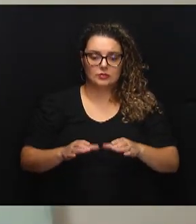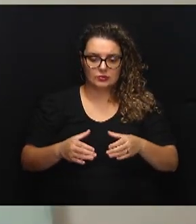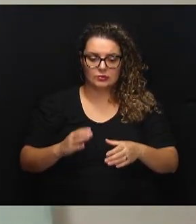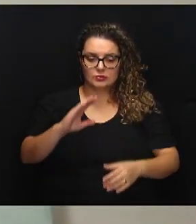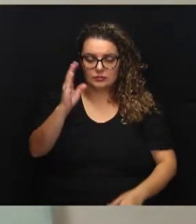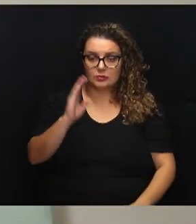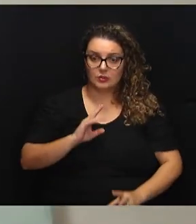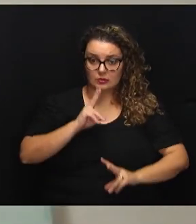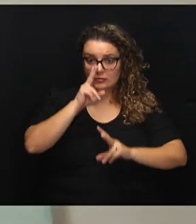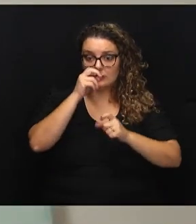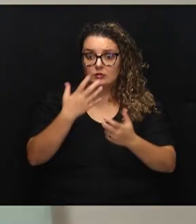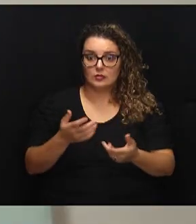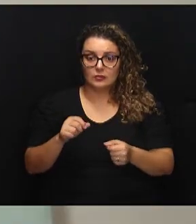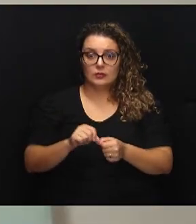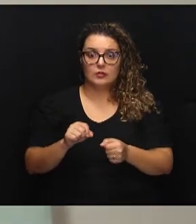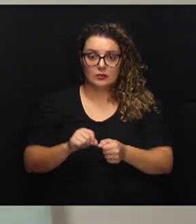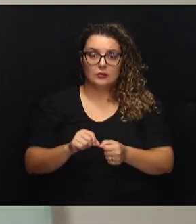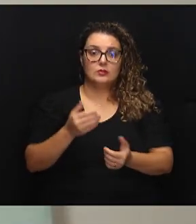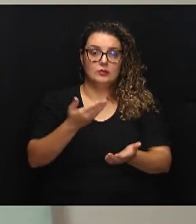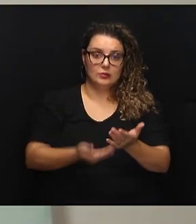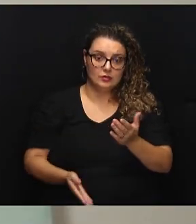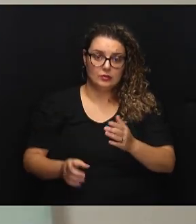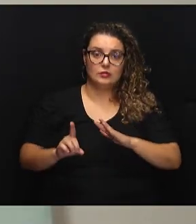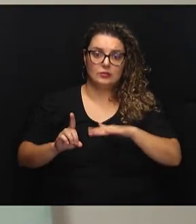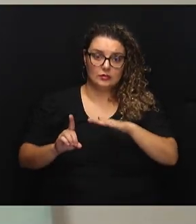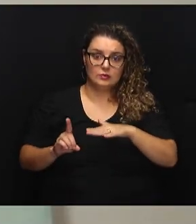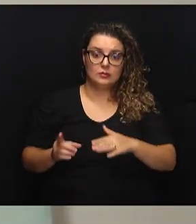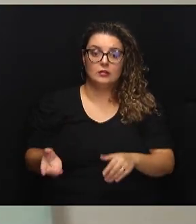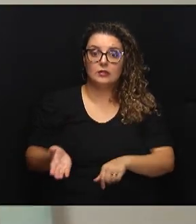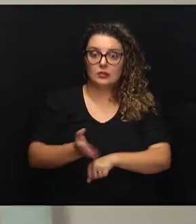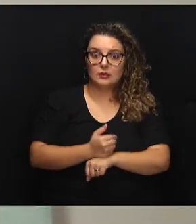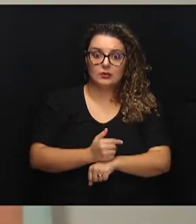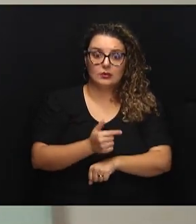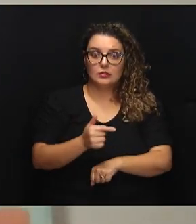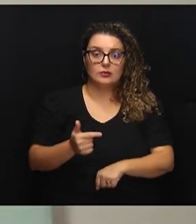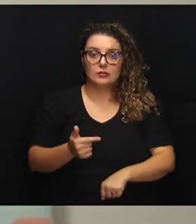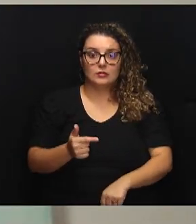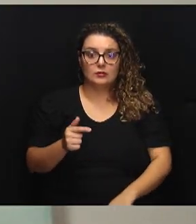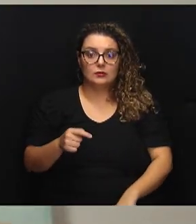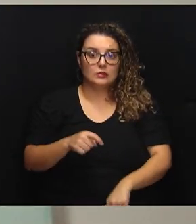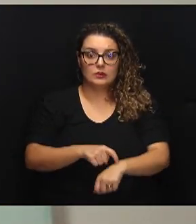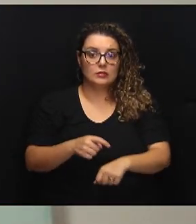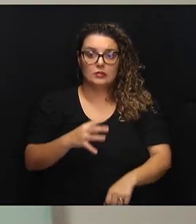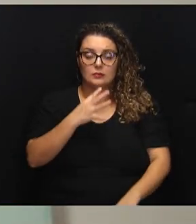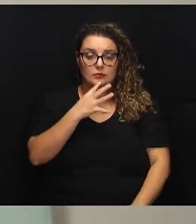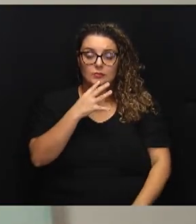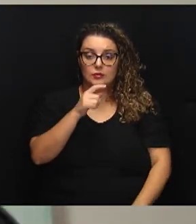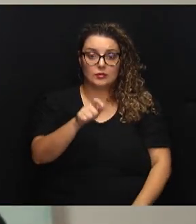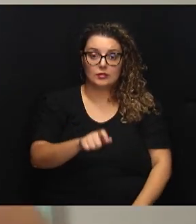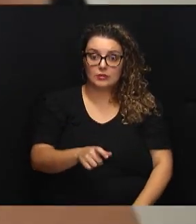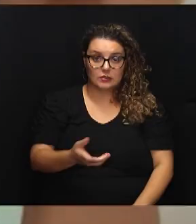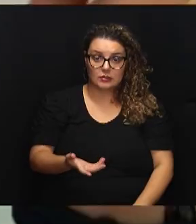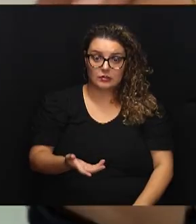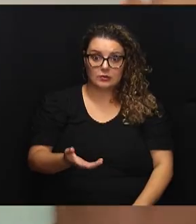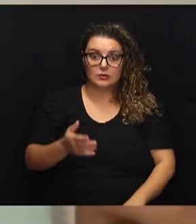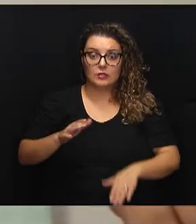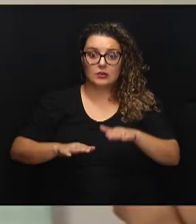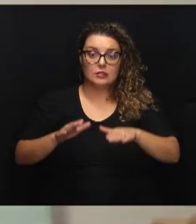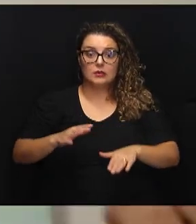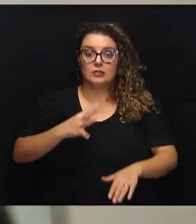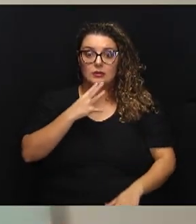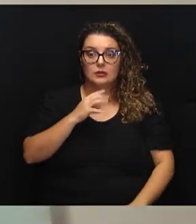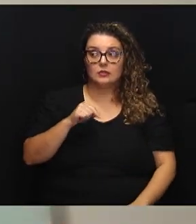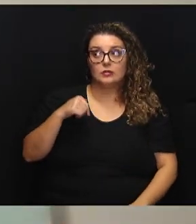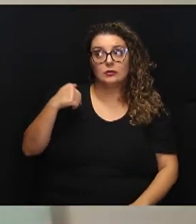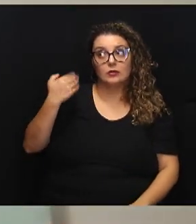forte, faz com que a gente tenha perdido ídolos muito cedo. Então, não dá tempo nem da gente conhecer eles mais, né? Às vezes a gente conhece eles jogando